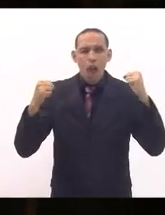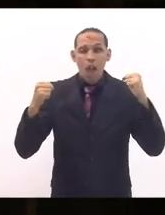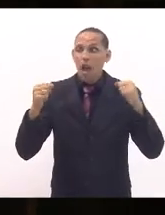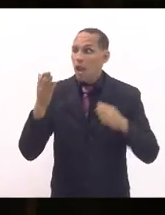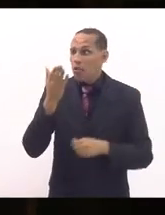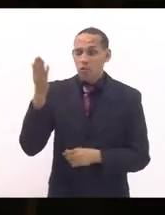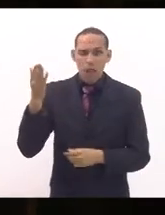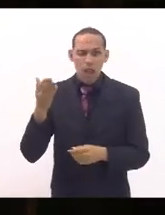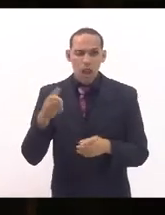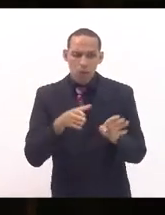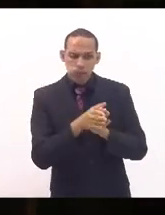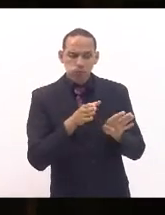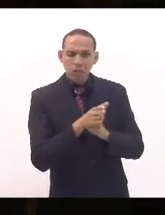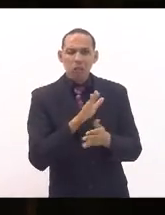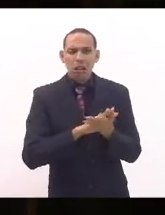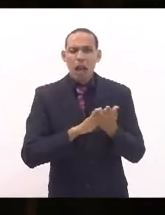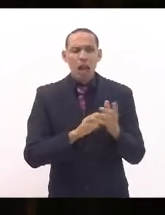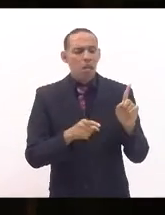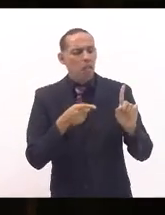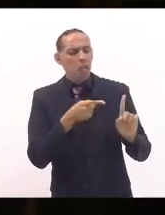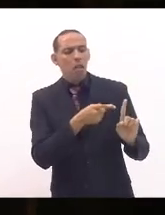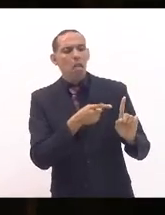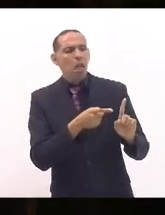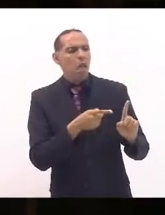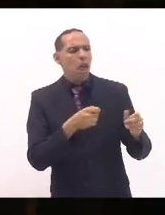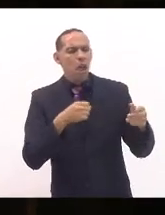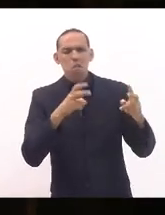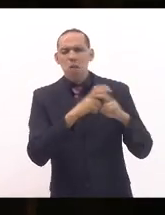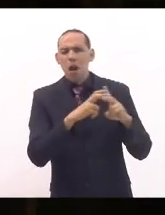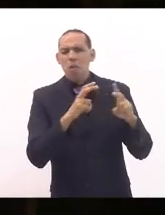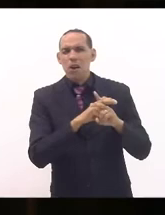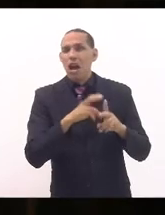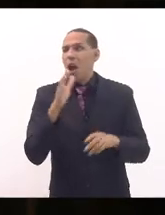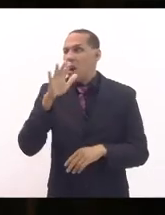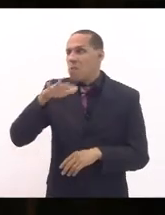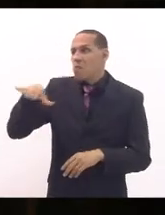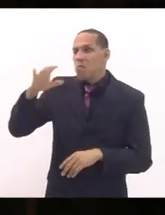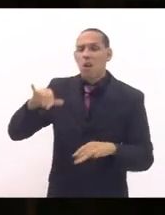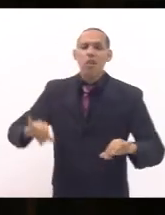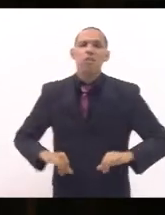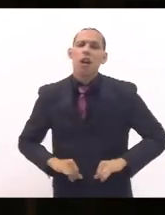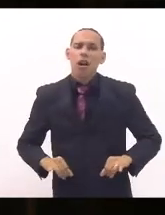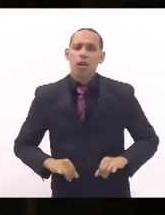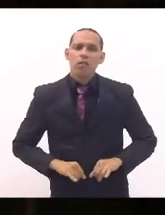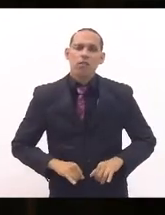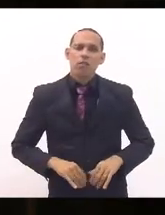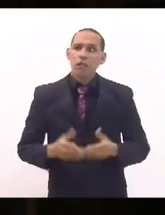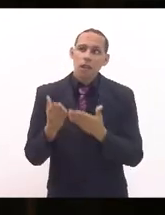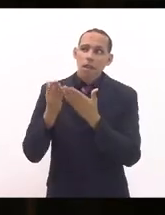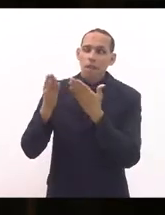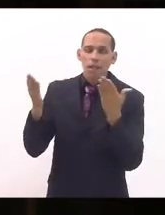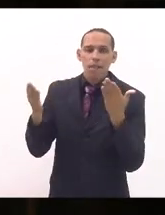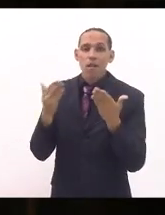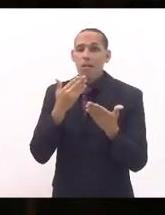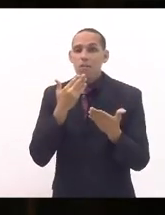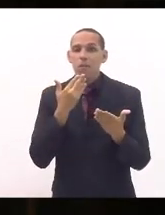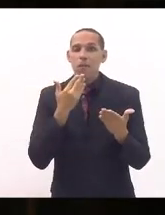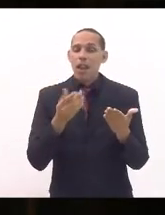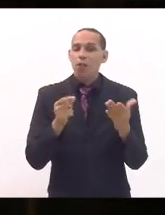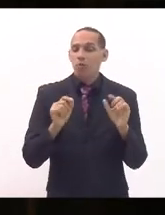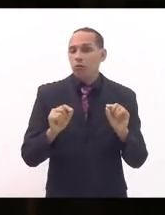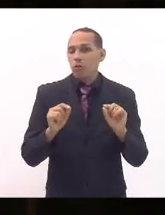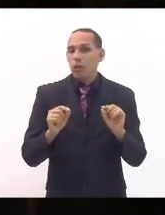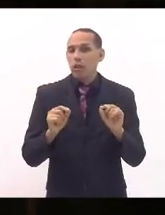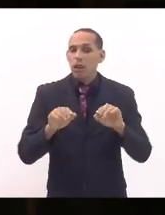torcida, se mete numa briga e toda a torcida é penalizada. Então, há uma reivindicação das torcidas que isso